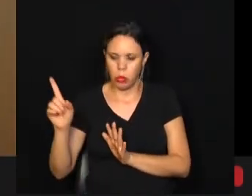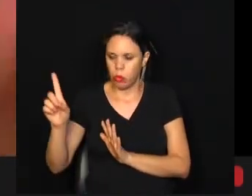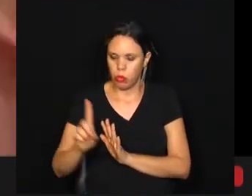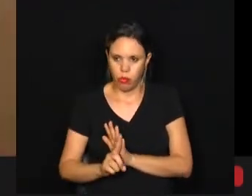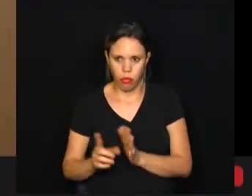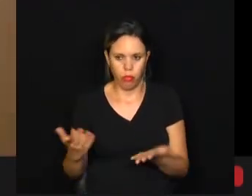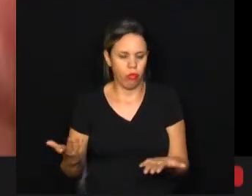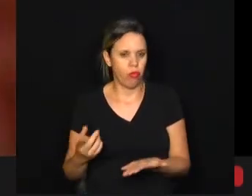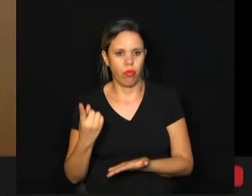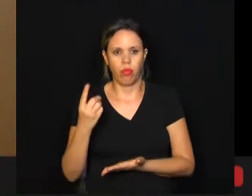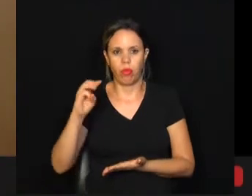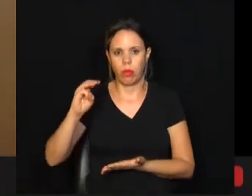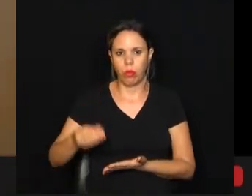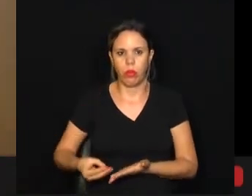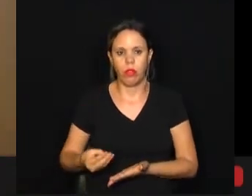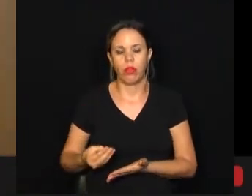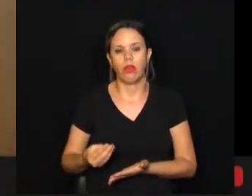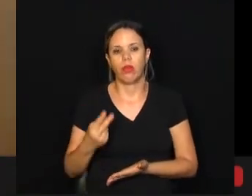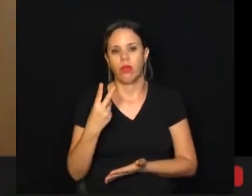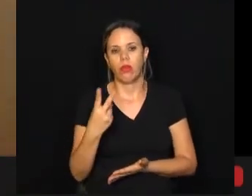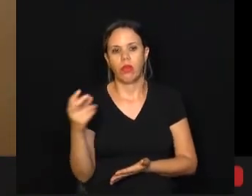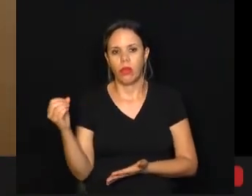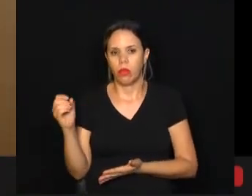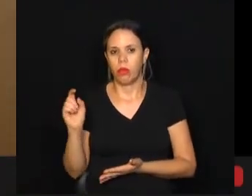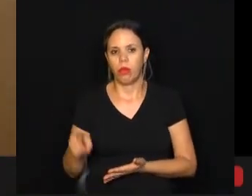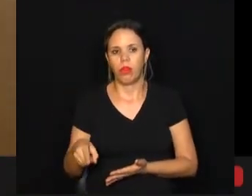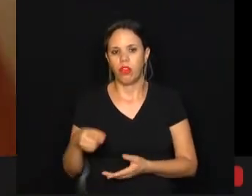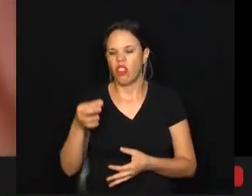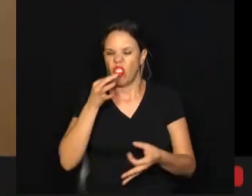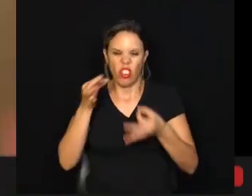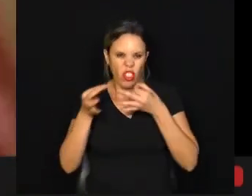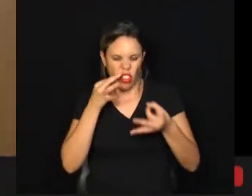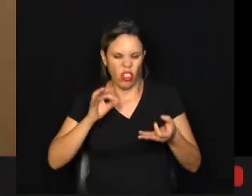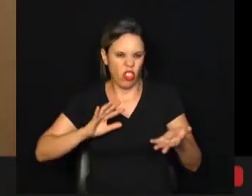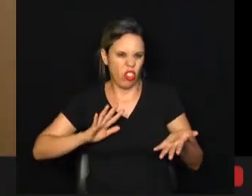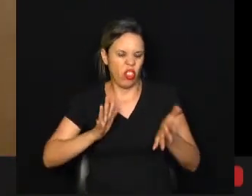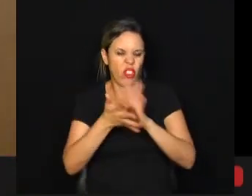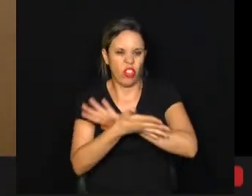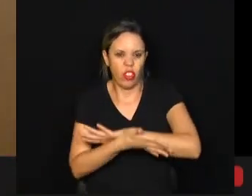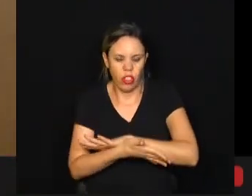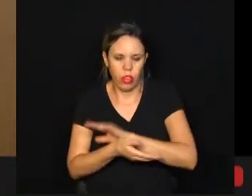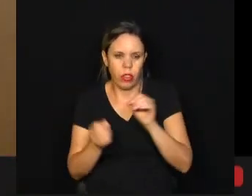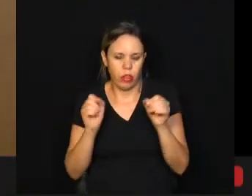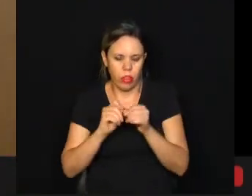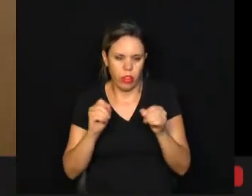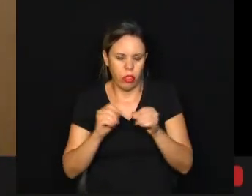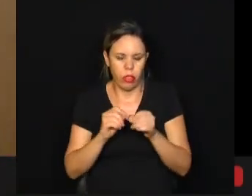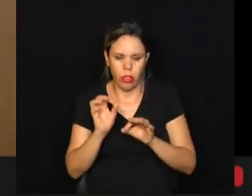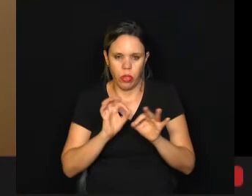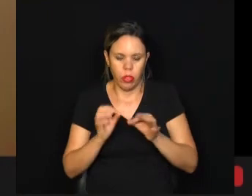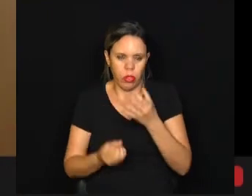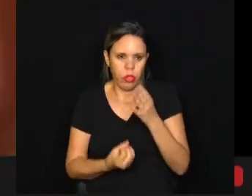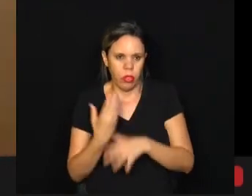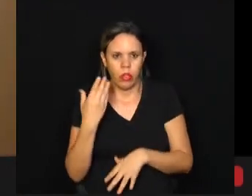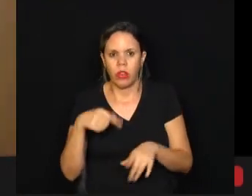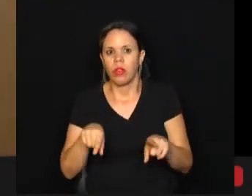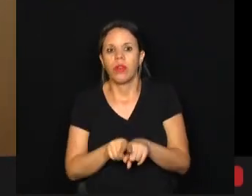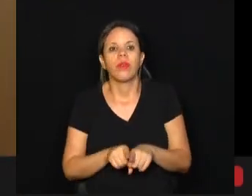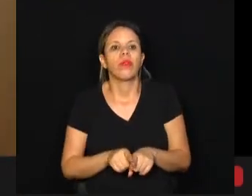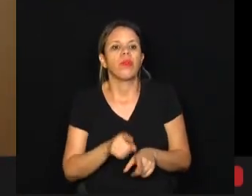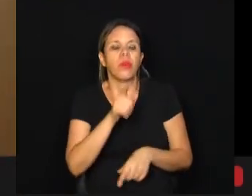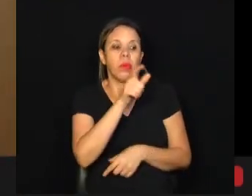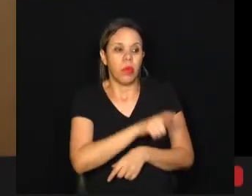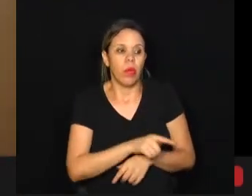com 1.250.000 críticas para detonar aquilo que está sendo feito, mas como alguém,